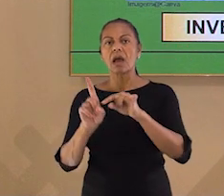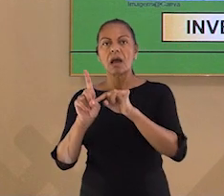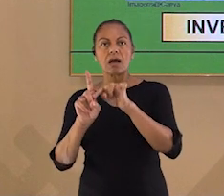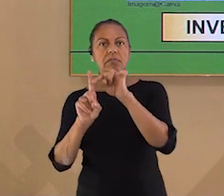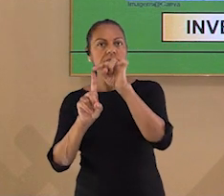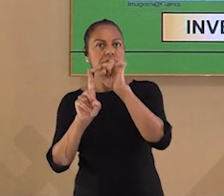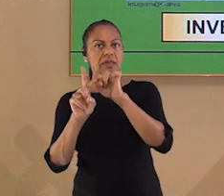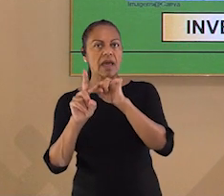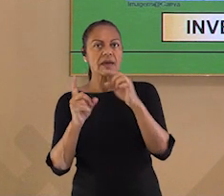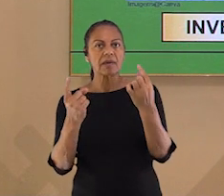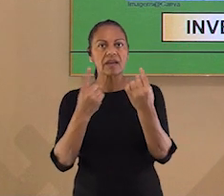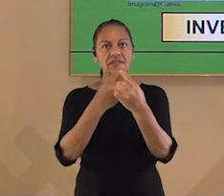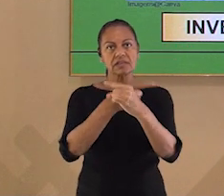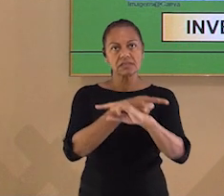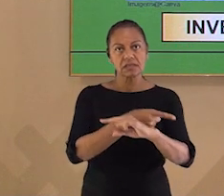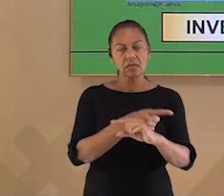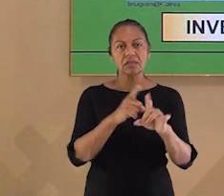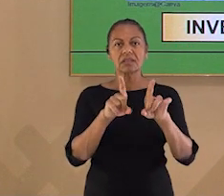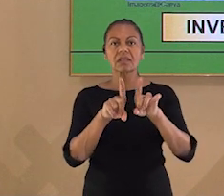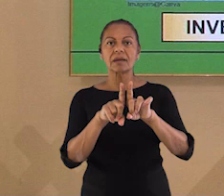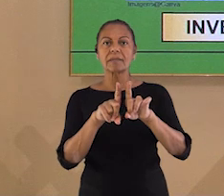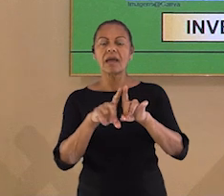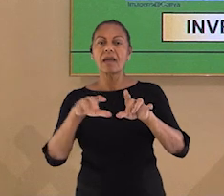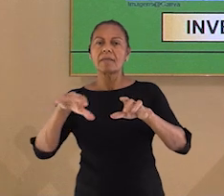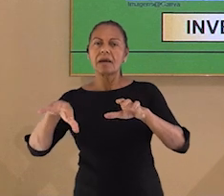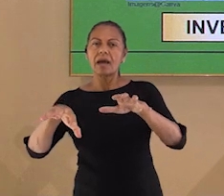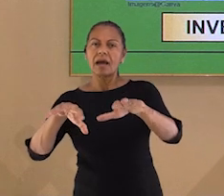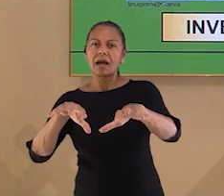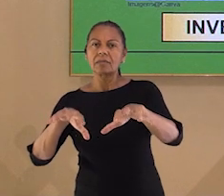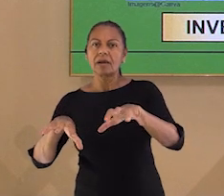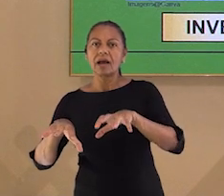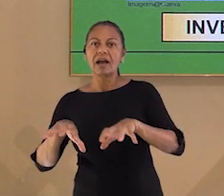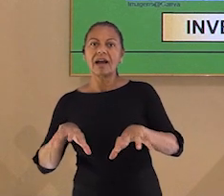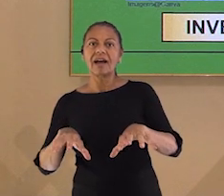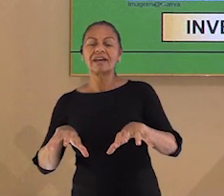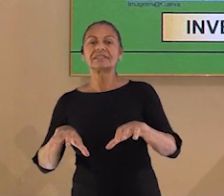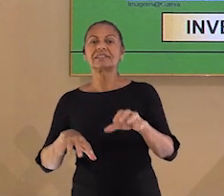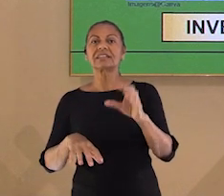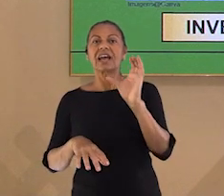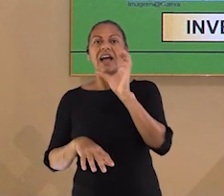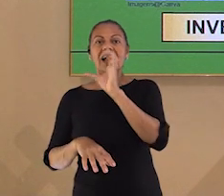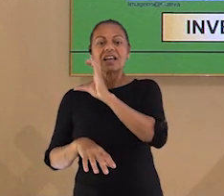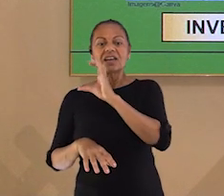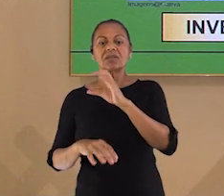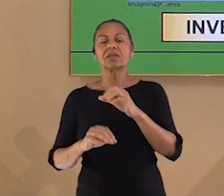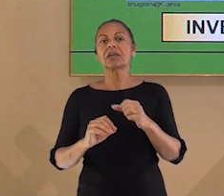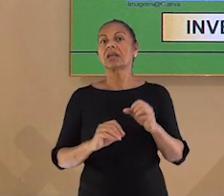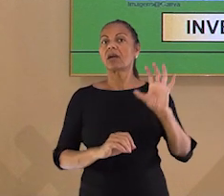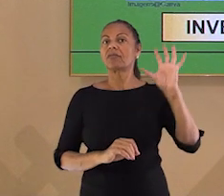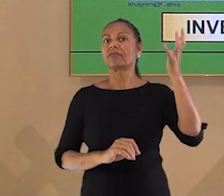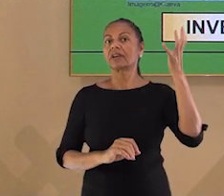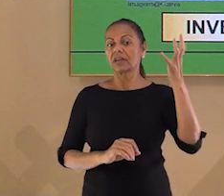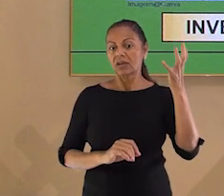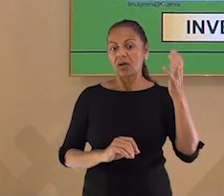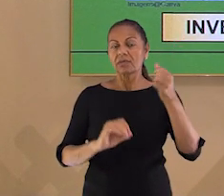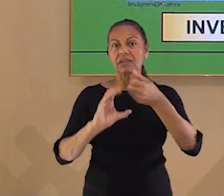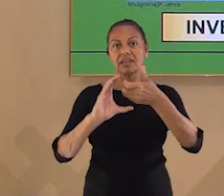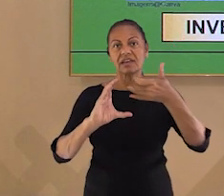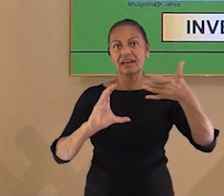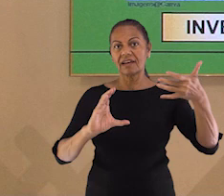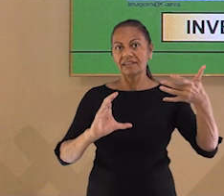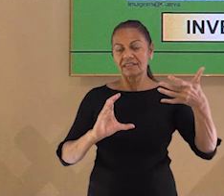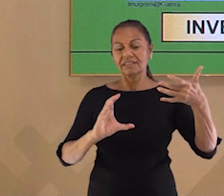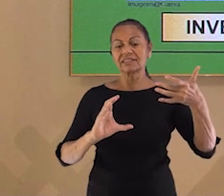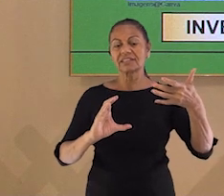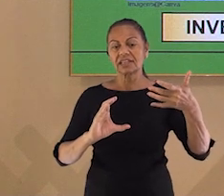térmica e as ilhas de calor. Aonde a inversão térmica ela é um fenômeno natural caracterizado pela